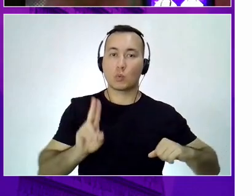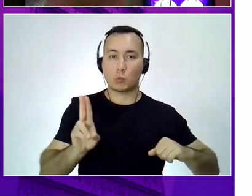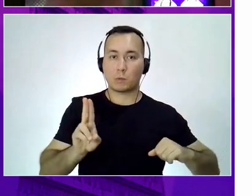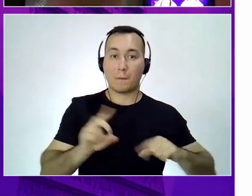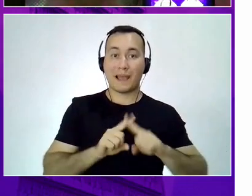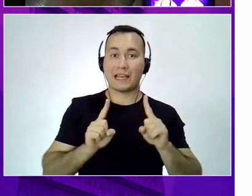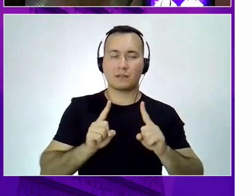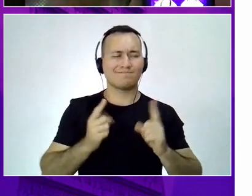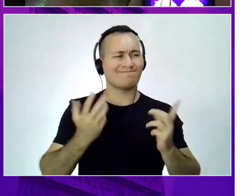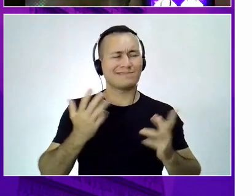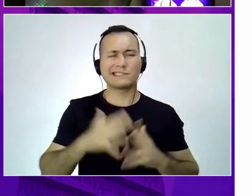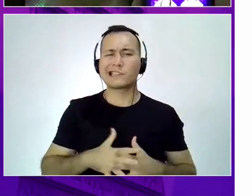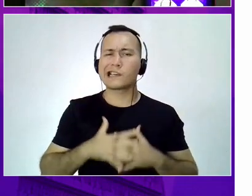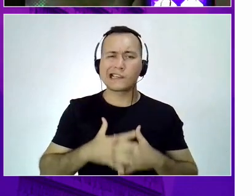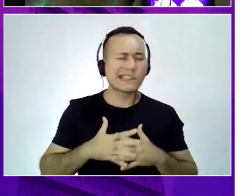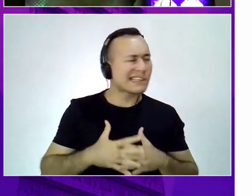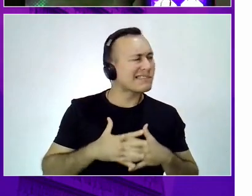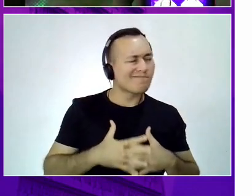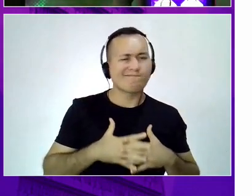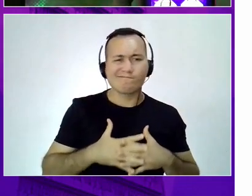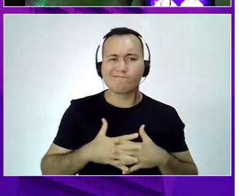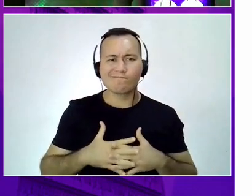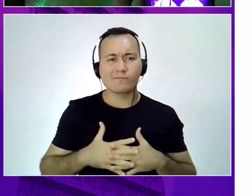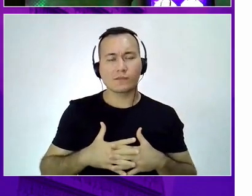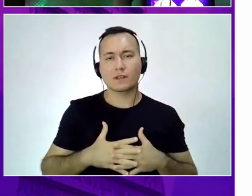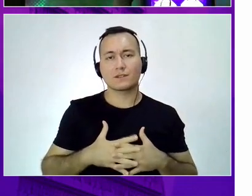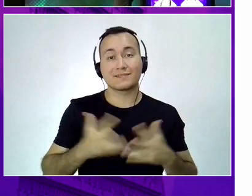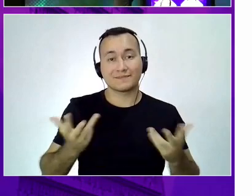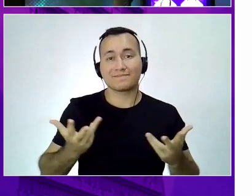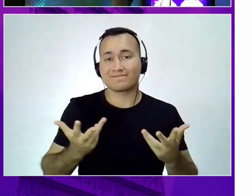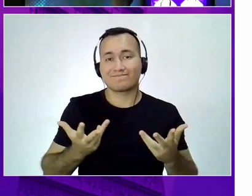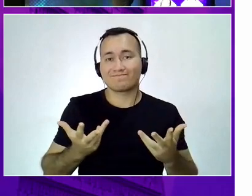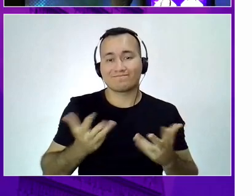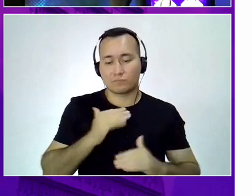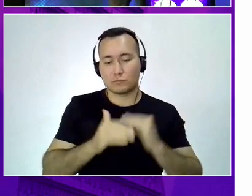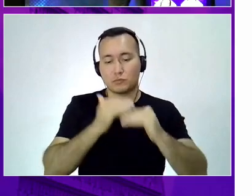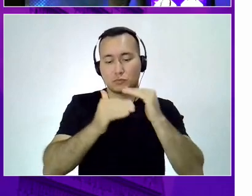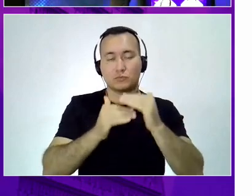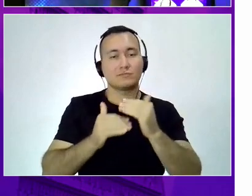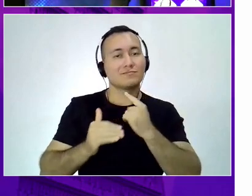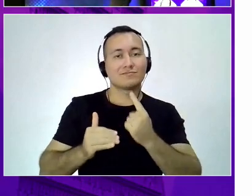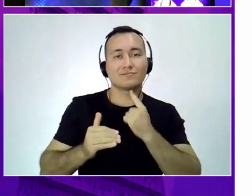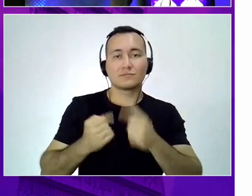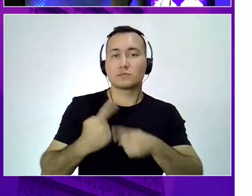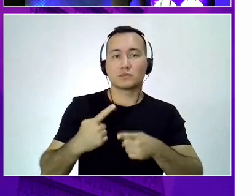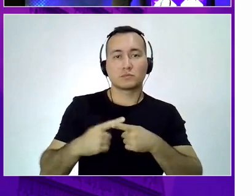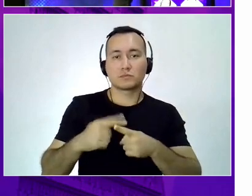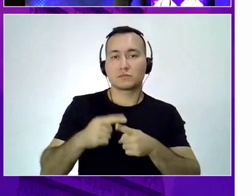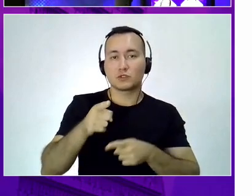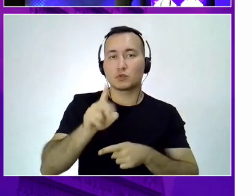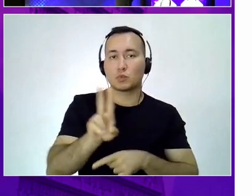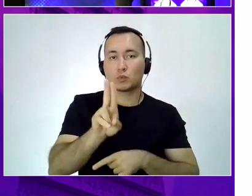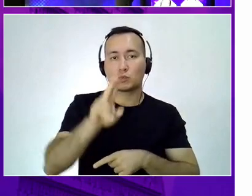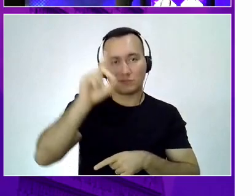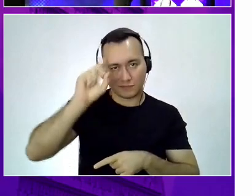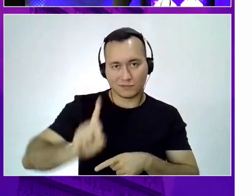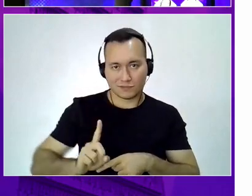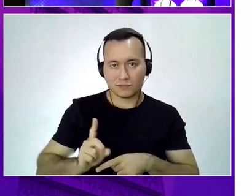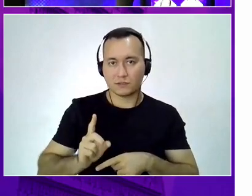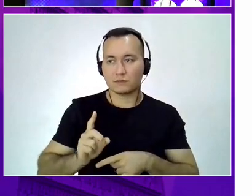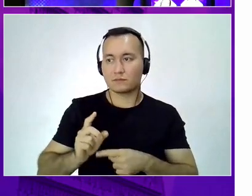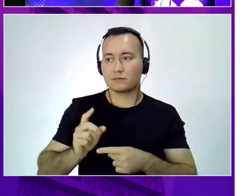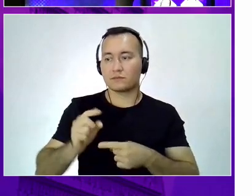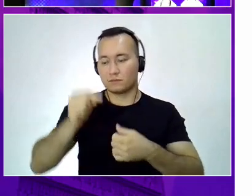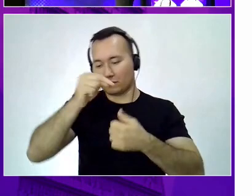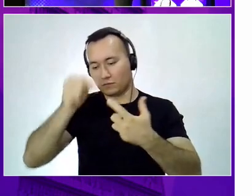e ineficientes. Ou seja, eu tenho uma ferramenta de CI/CD, mas eu não sei exatamente responder aquelas questões lá. Então, talvez eu tenha